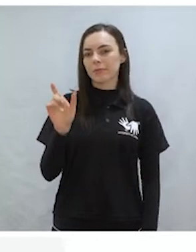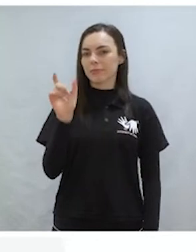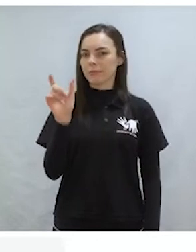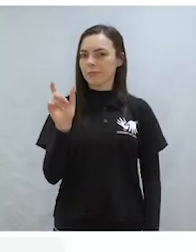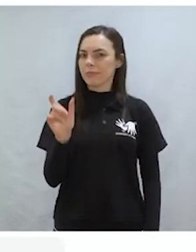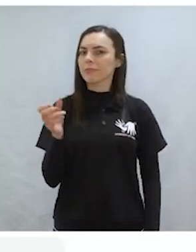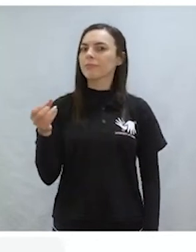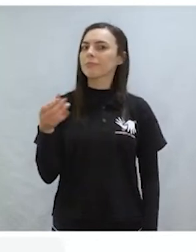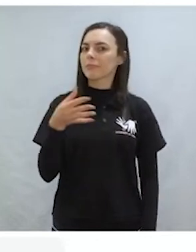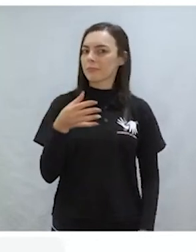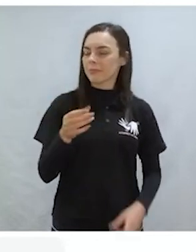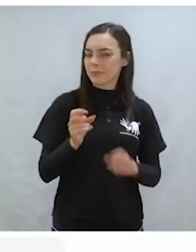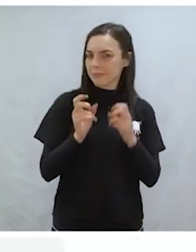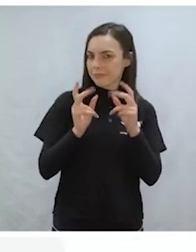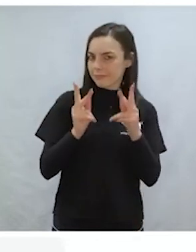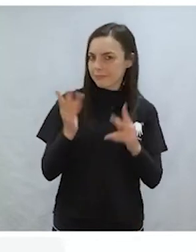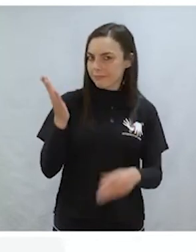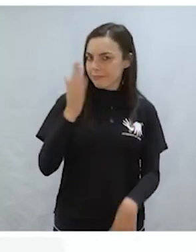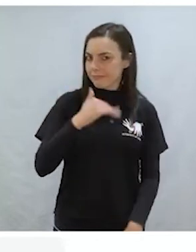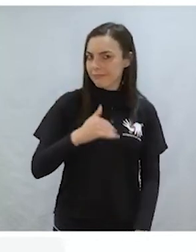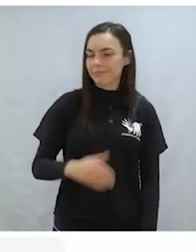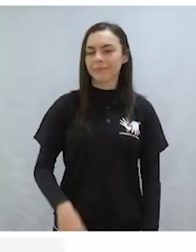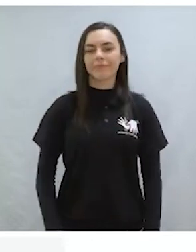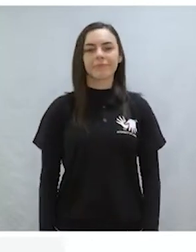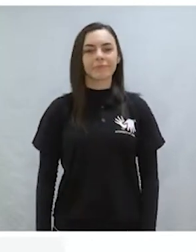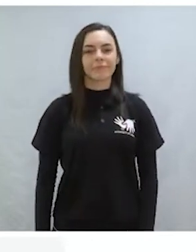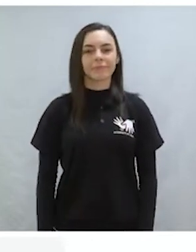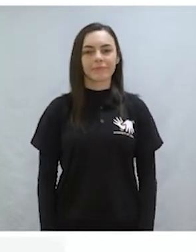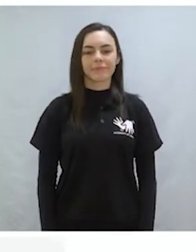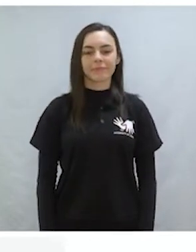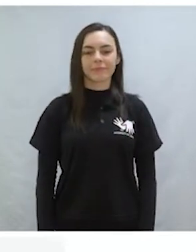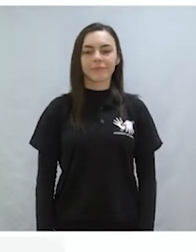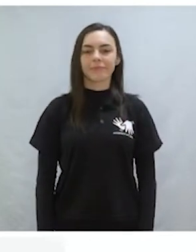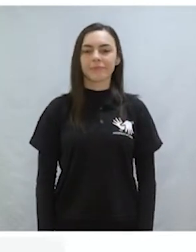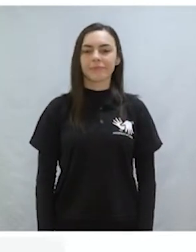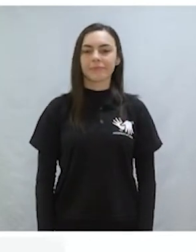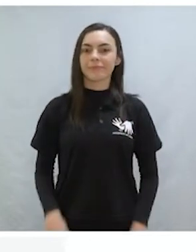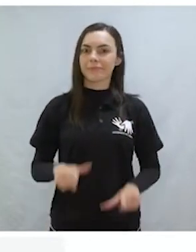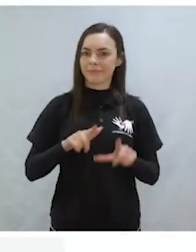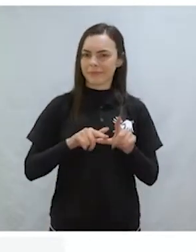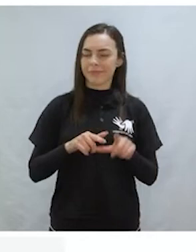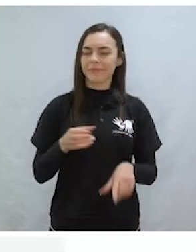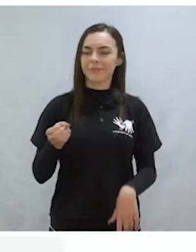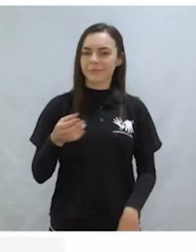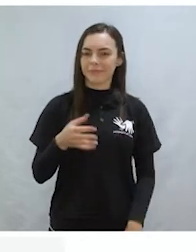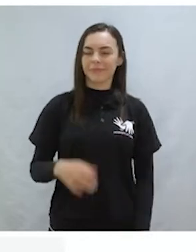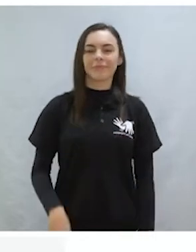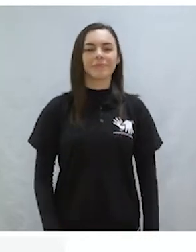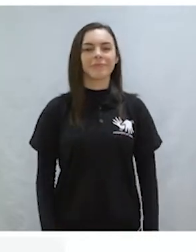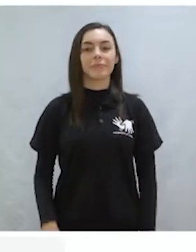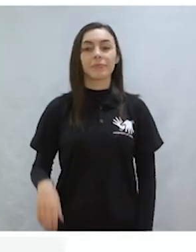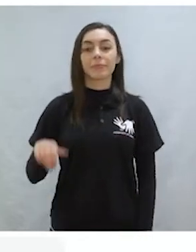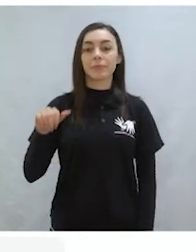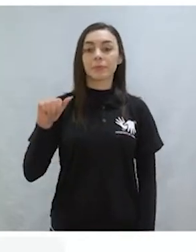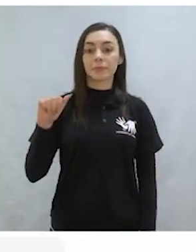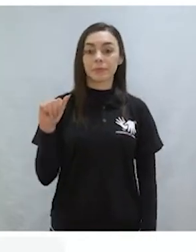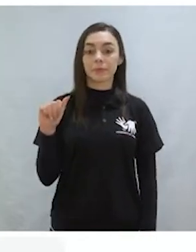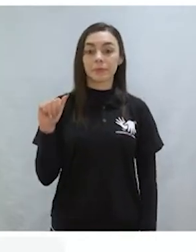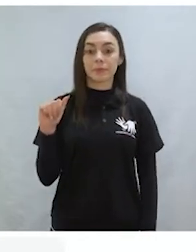palavras, uma palavrinha nova. Vamos lá? Uma letrinha nova, né?